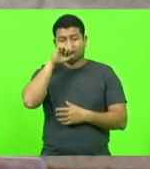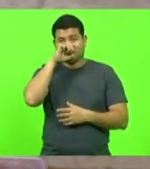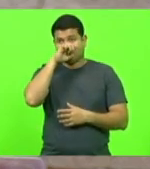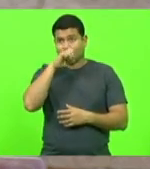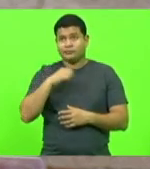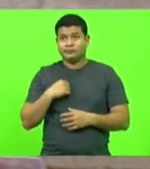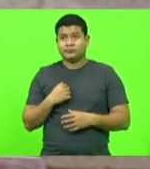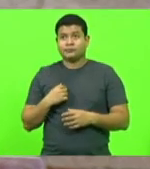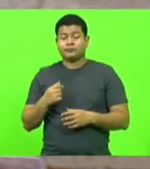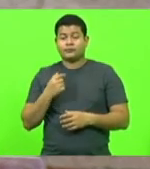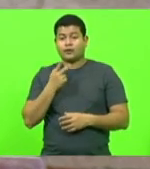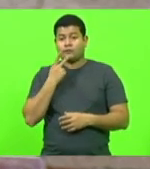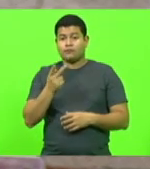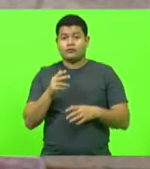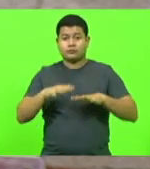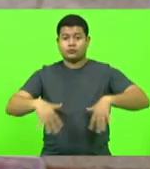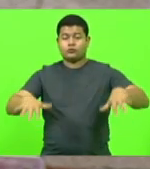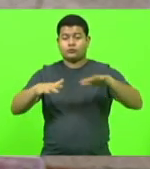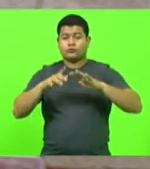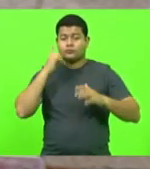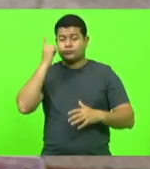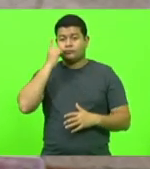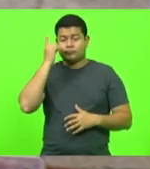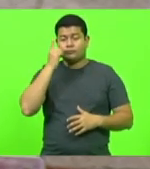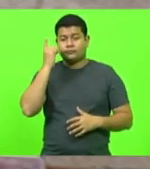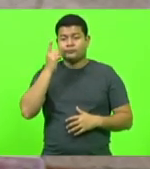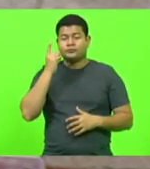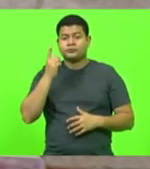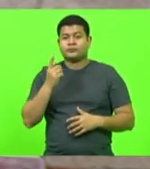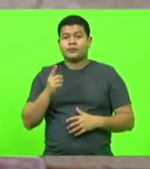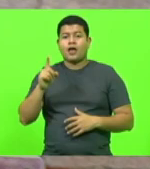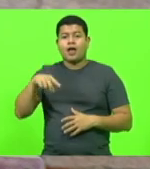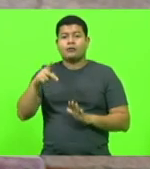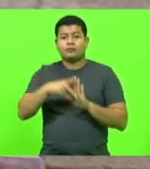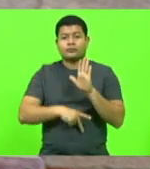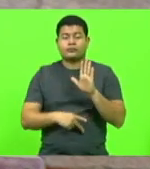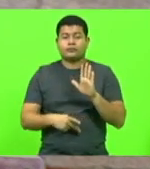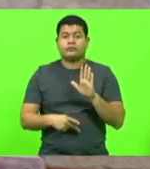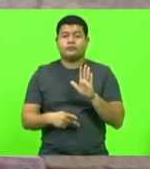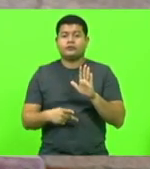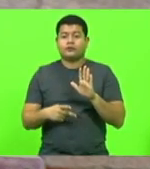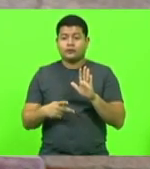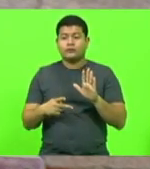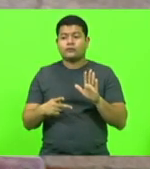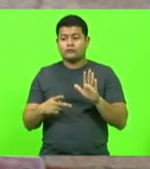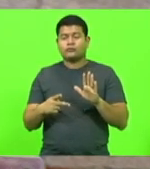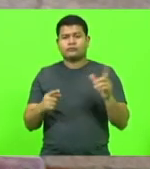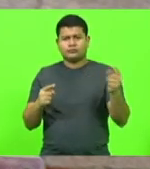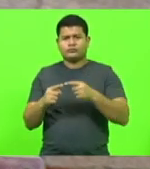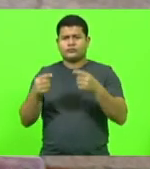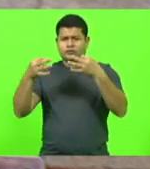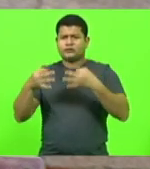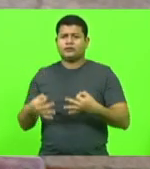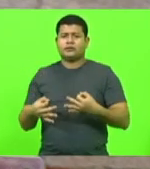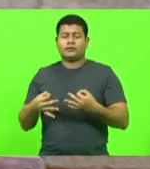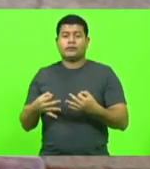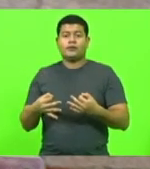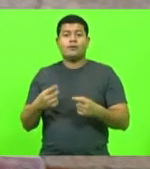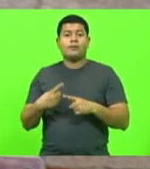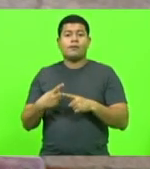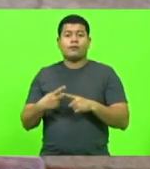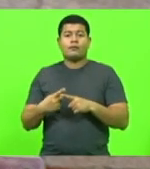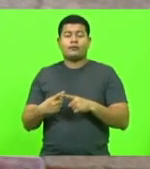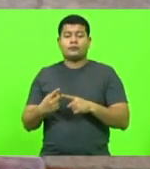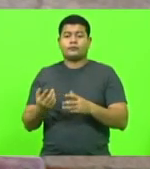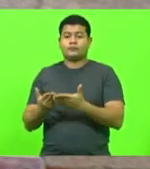e digo a todos os deputados e deputadas que é um projeto que vem fazer justiça, já que as